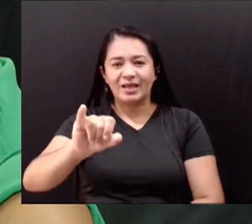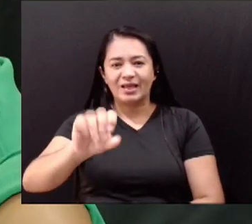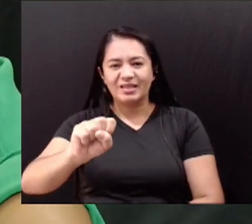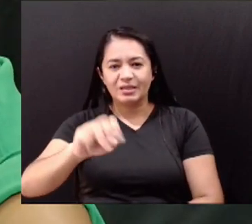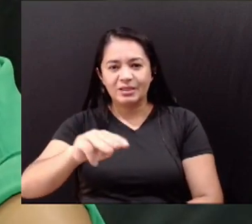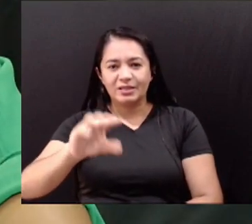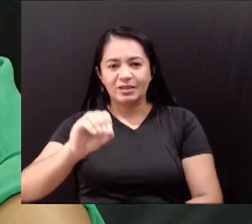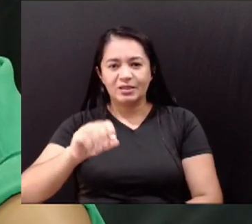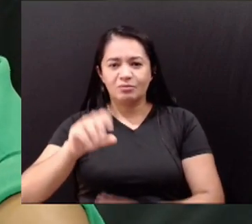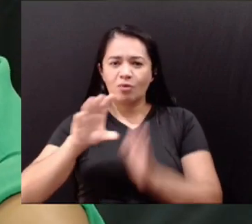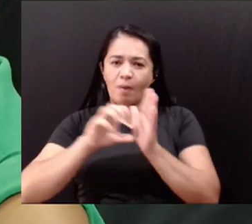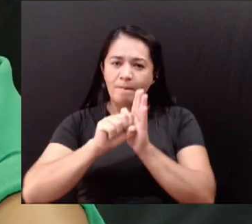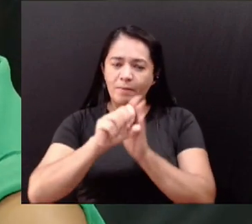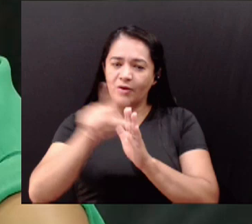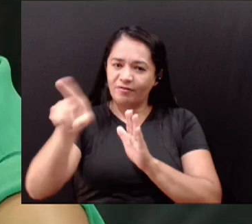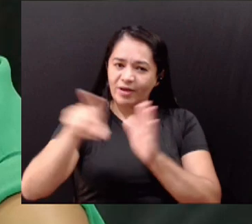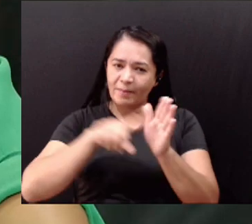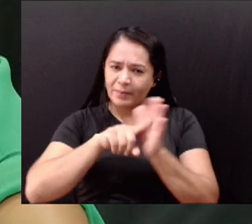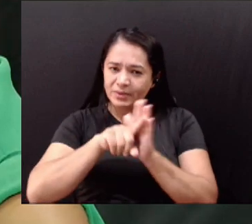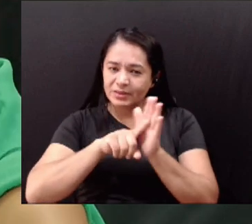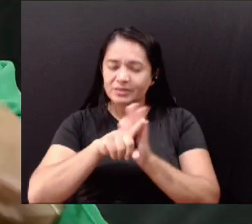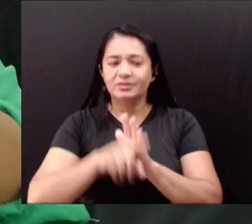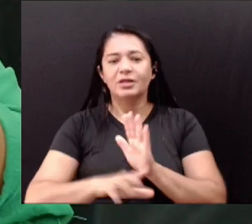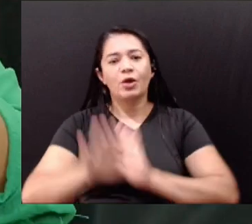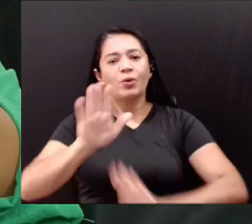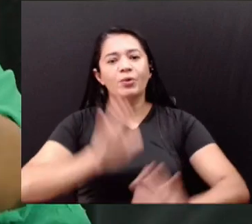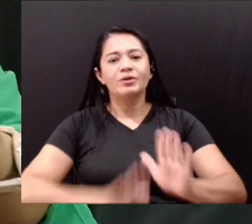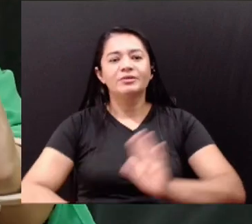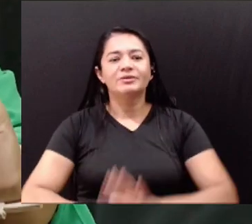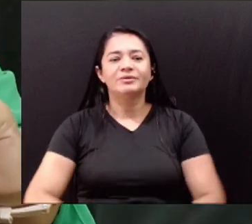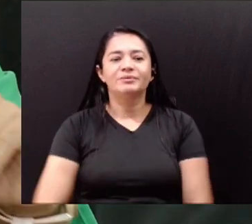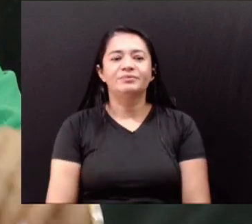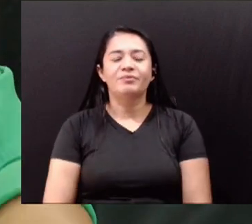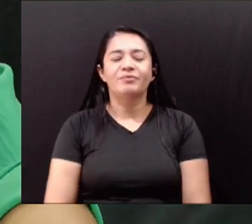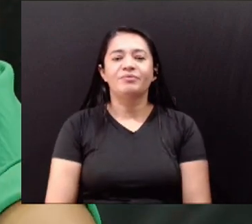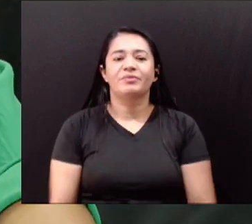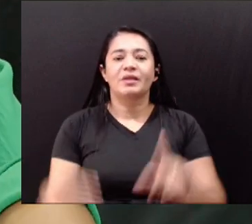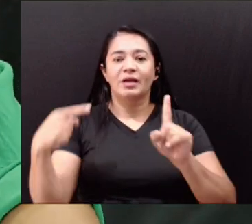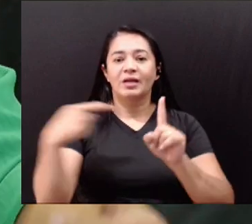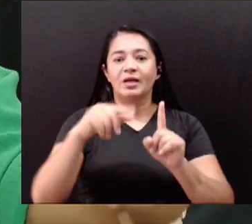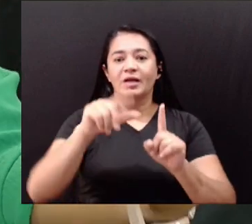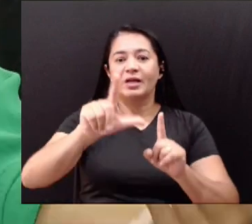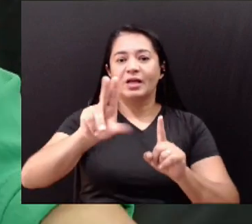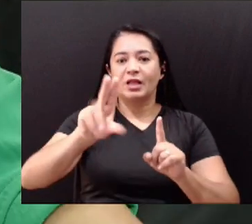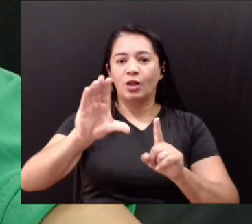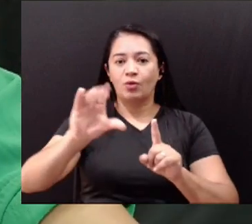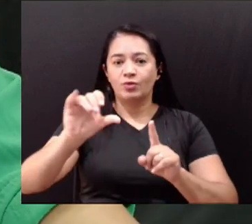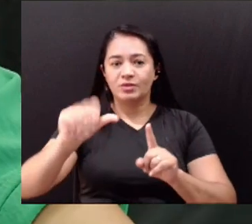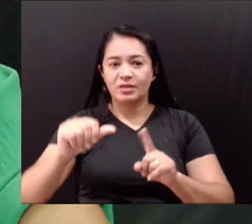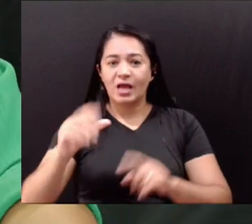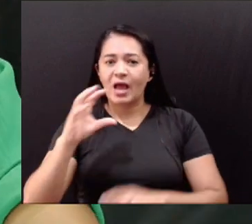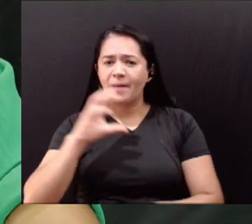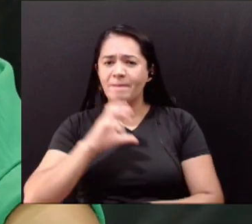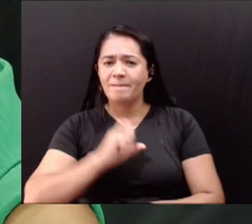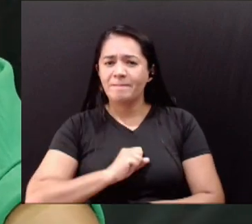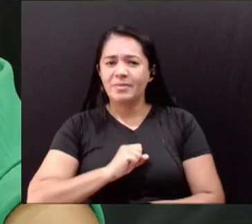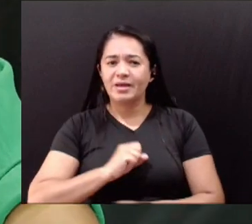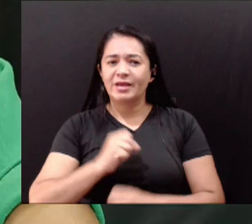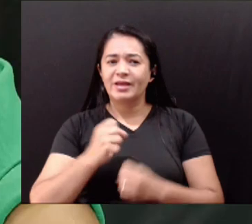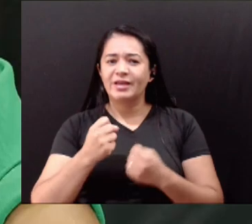tomar cuidado. Vamos lá, Lúcia do Jardim Garcia. Adorei o comentário da Denise. A melhor idade é só